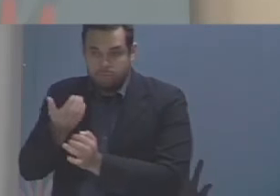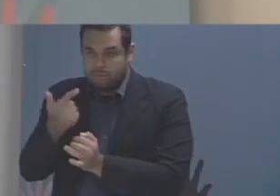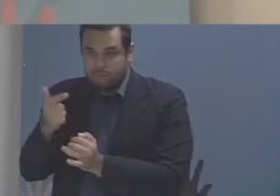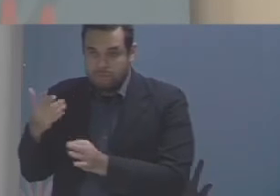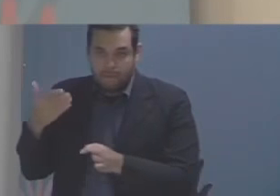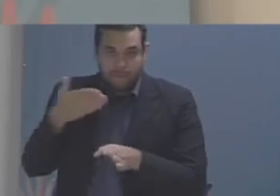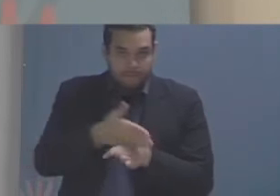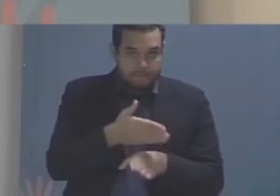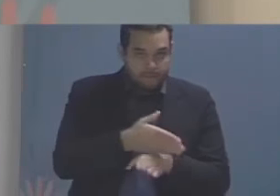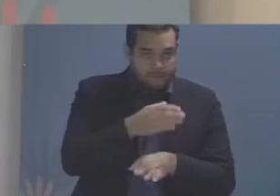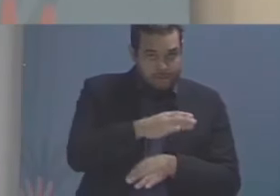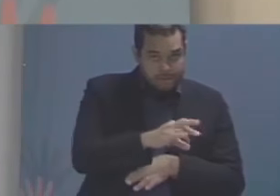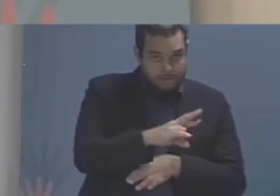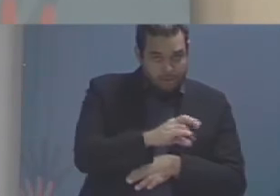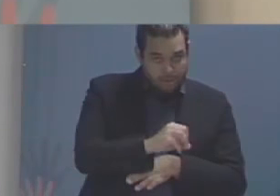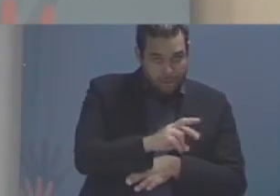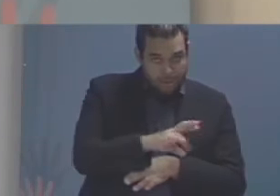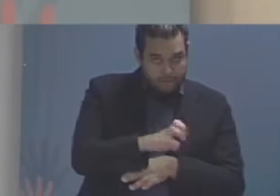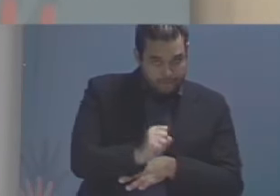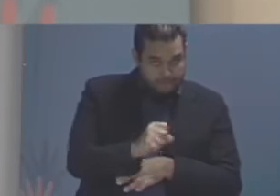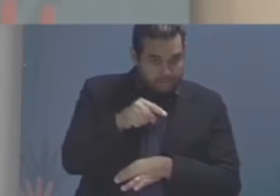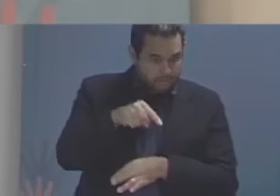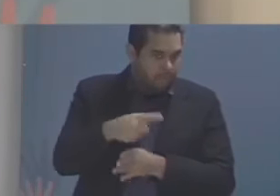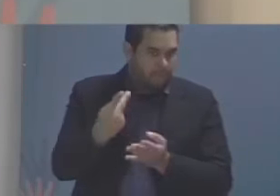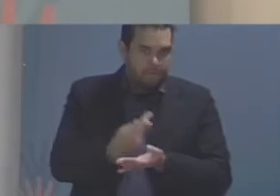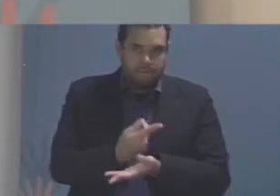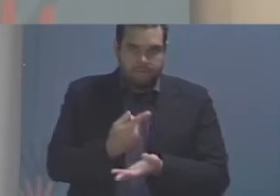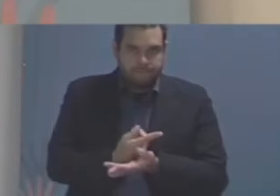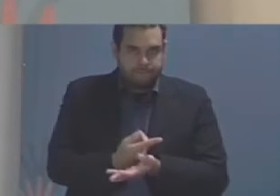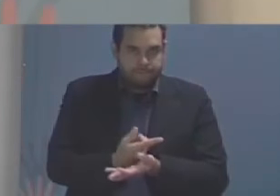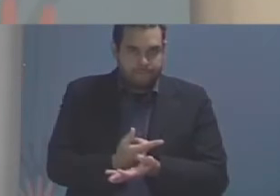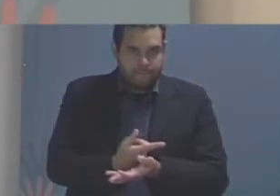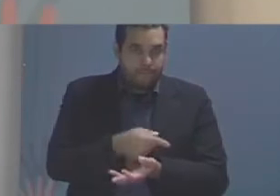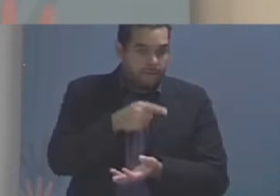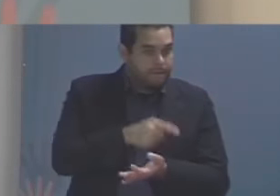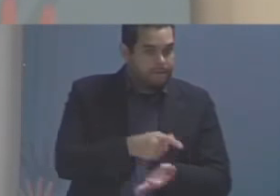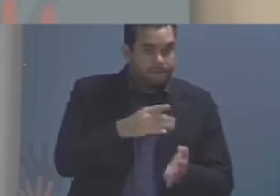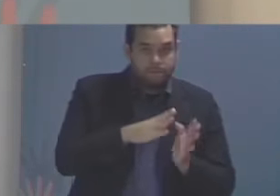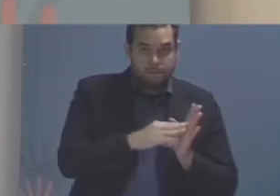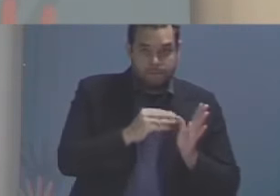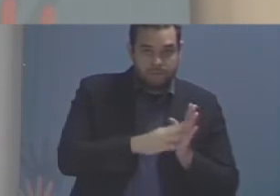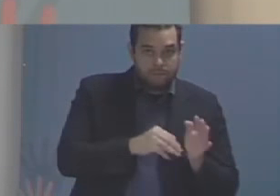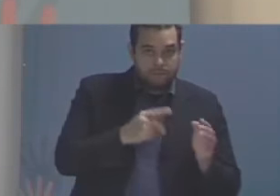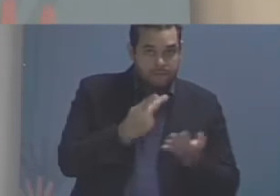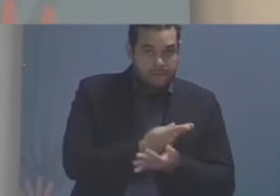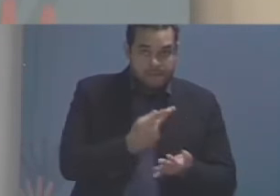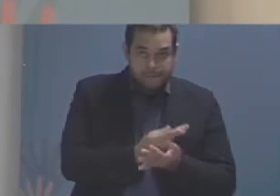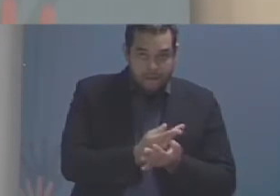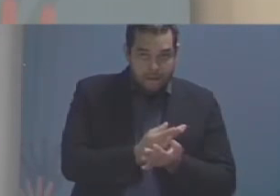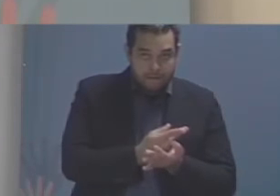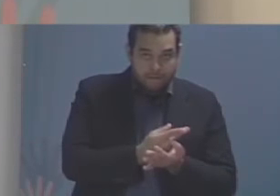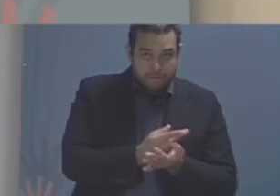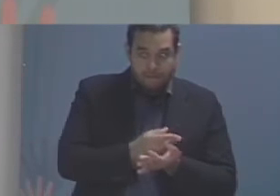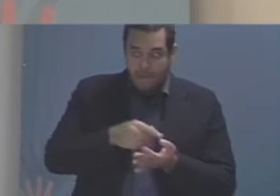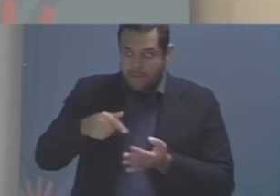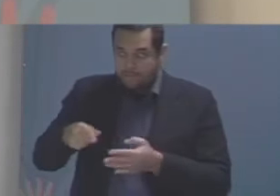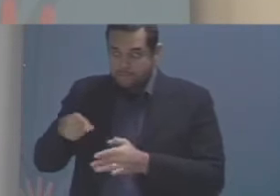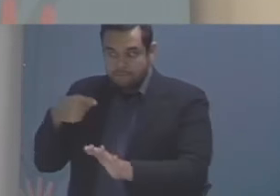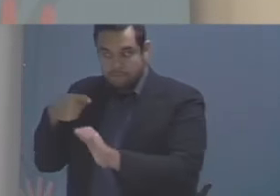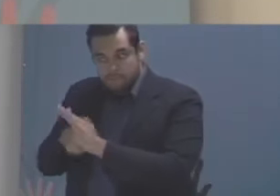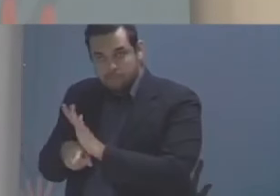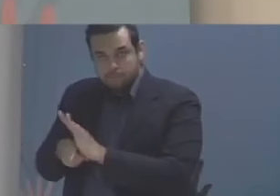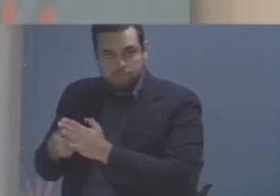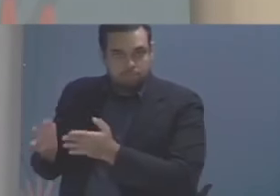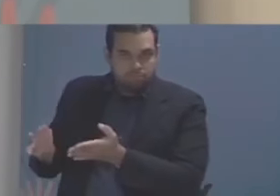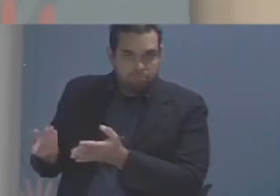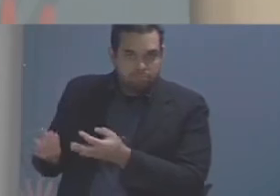temos no nono CNP, esse modelo deu errado. Vamos assumir que esse modelo não funciona e vamos colocar a categoria participando de uma maneira mais ativa.